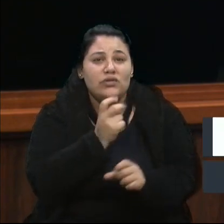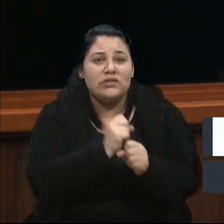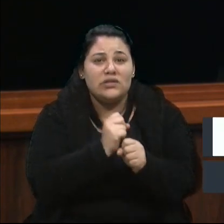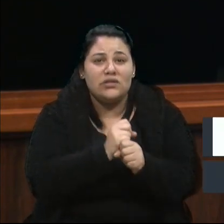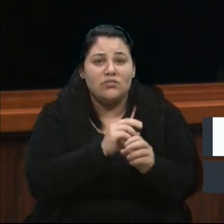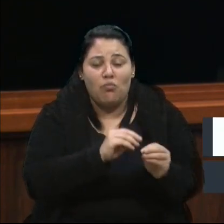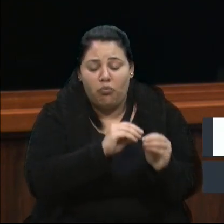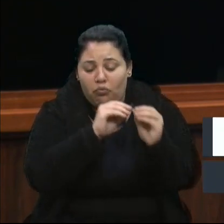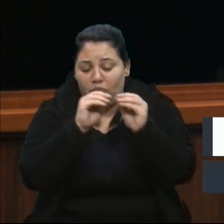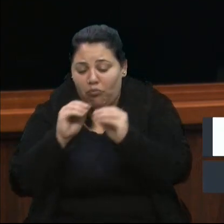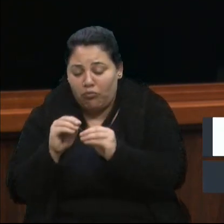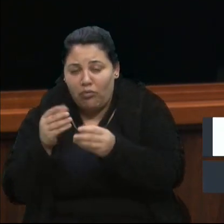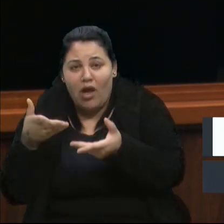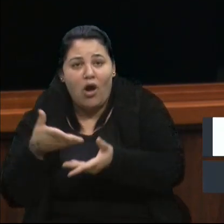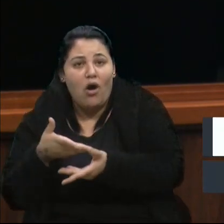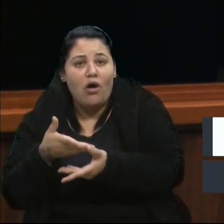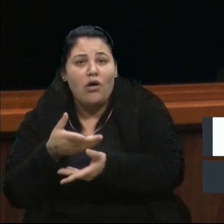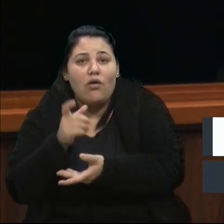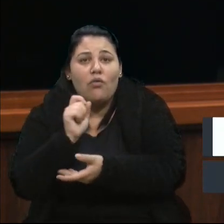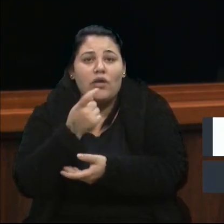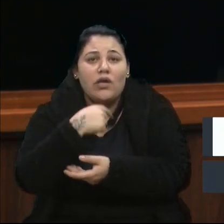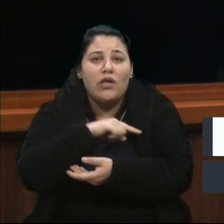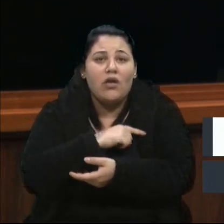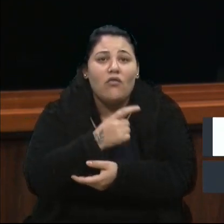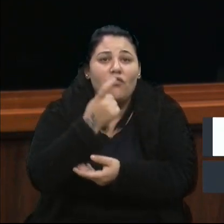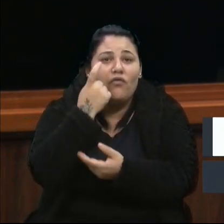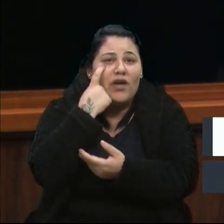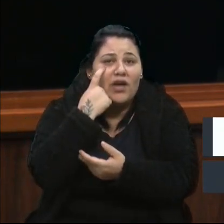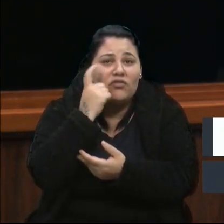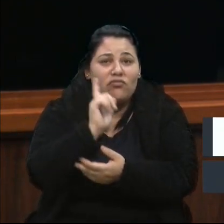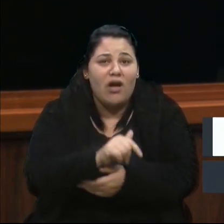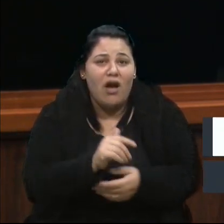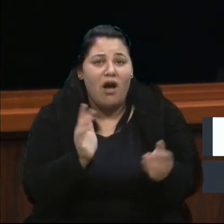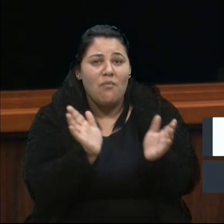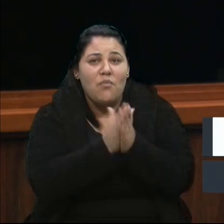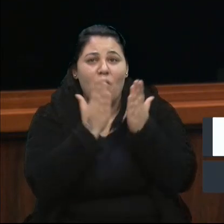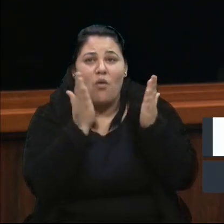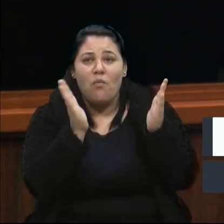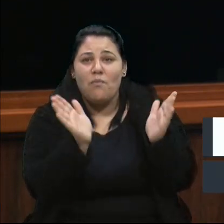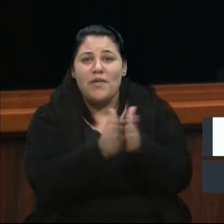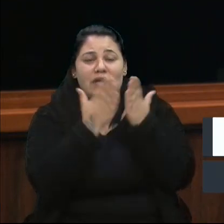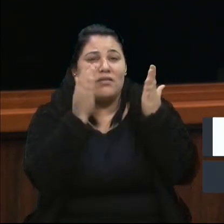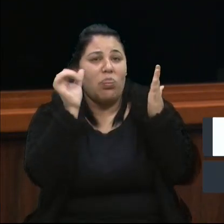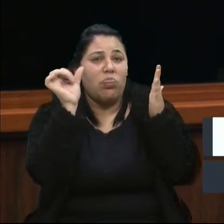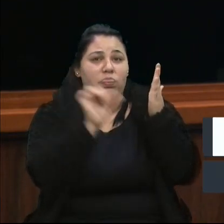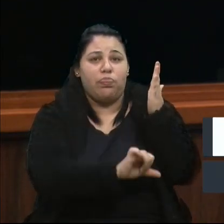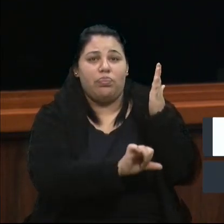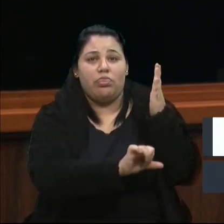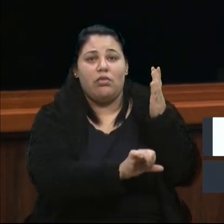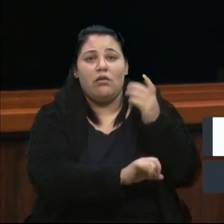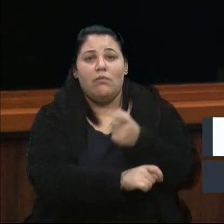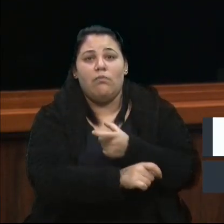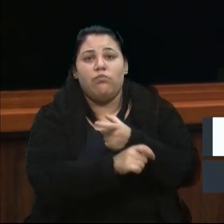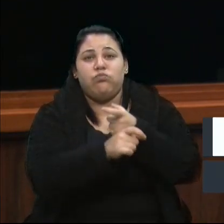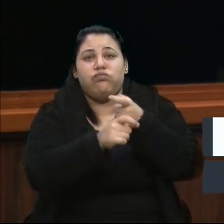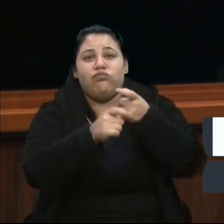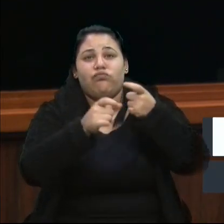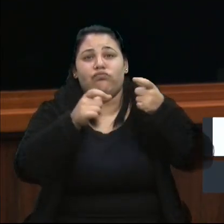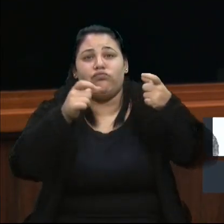que eu tenho visto é que a pobreza está cada vez maior.